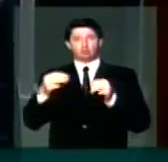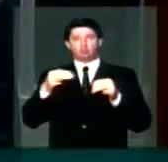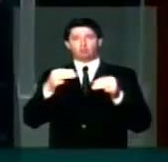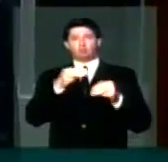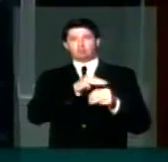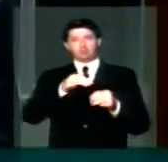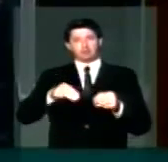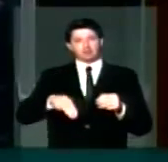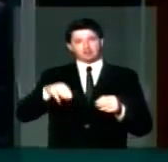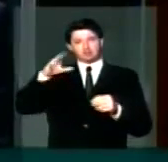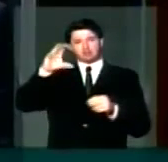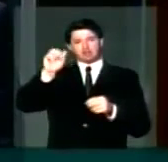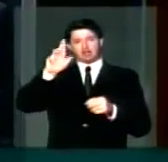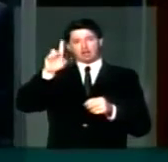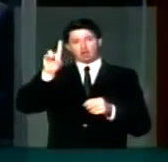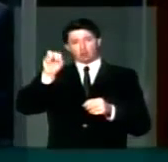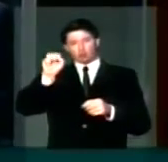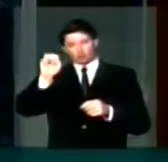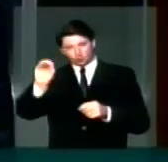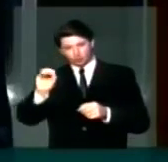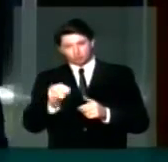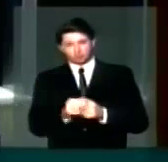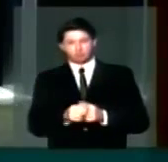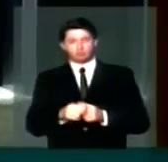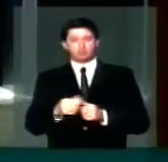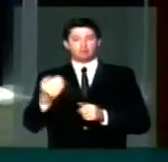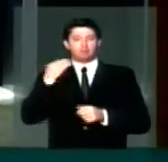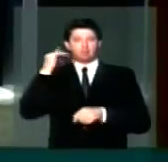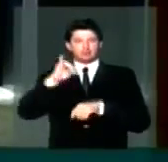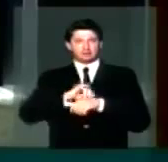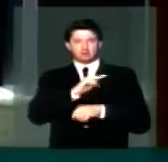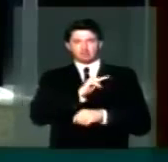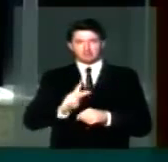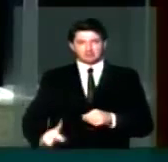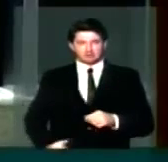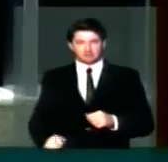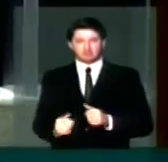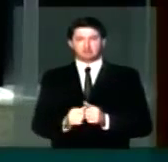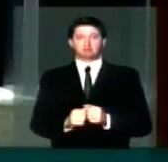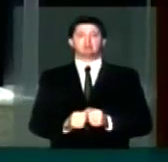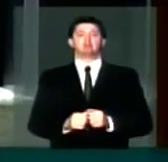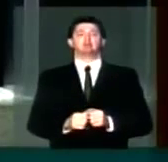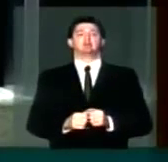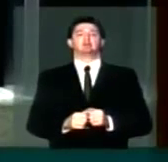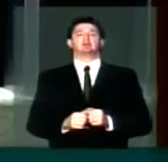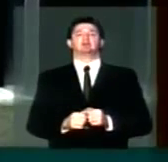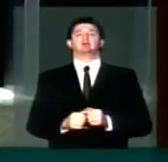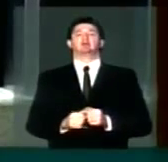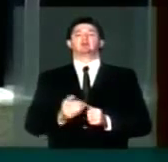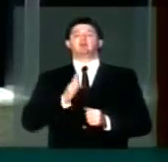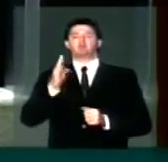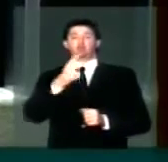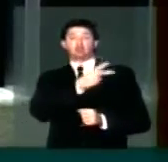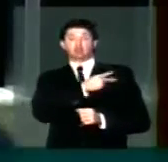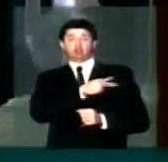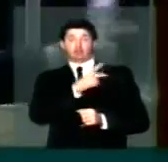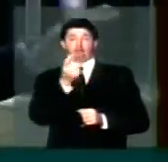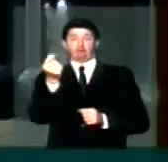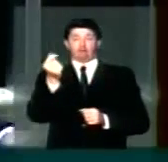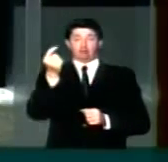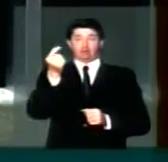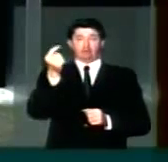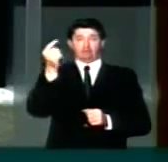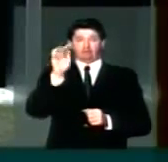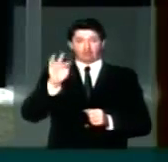Cardoso, eu estive com o presidente do Banco Central, eu estive com o chefe da Receita Federal. Em